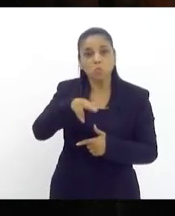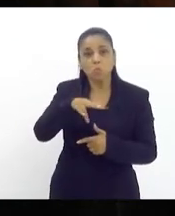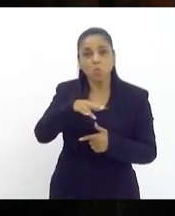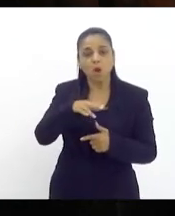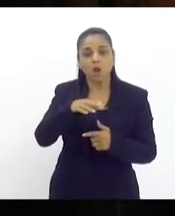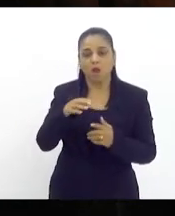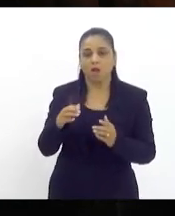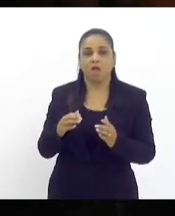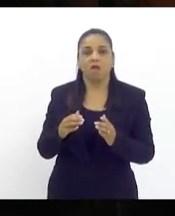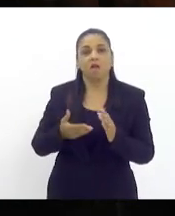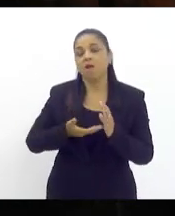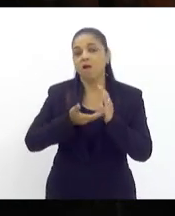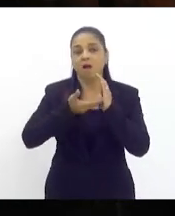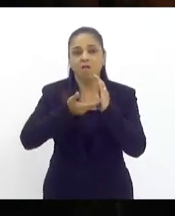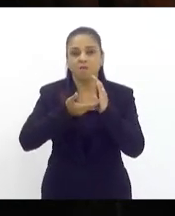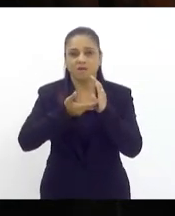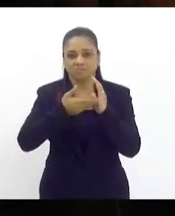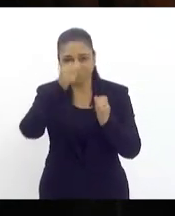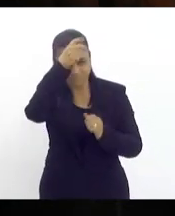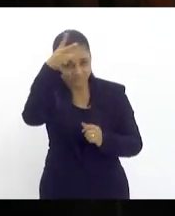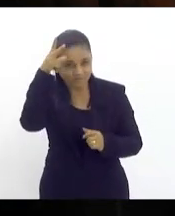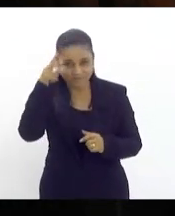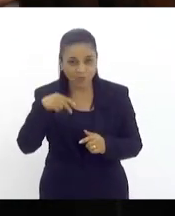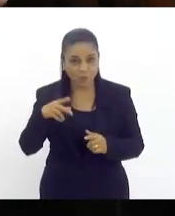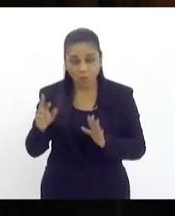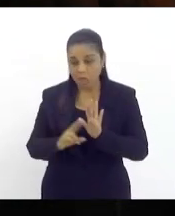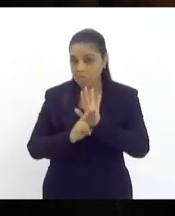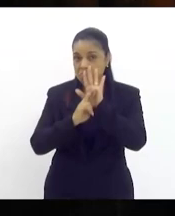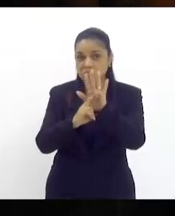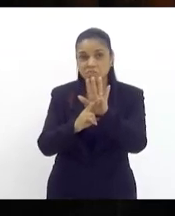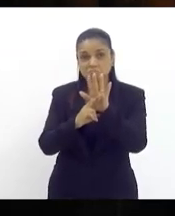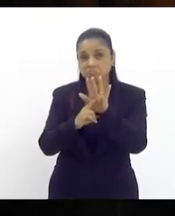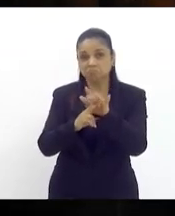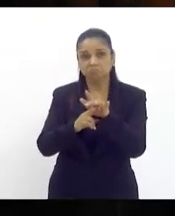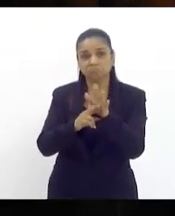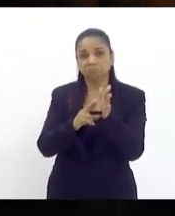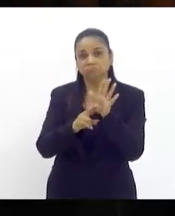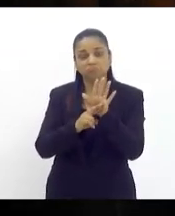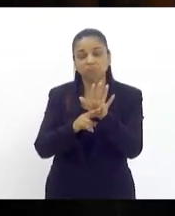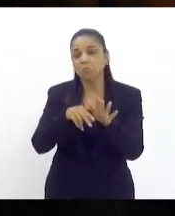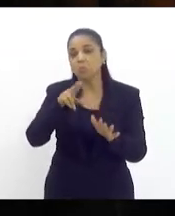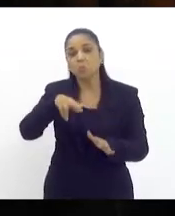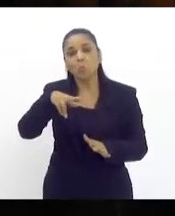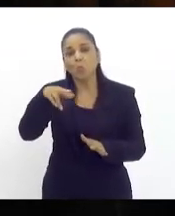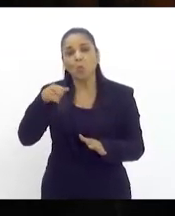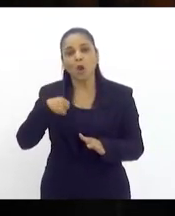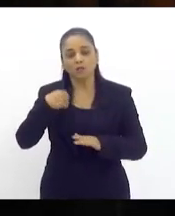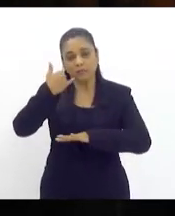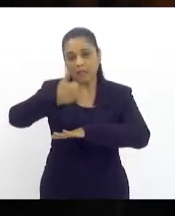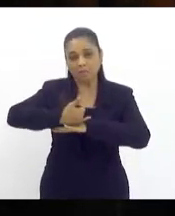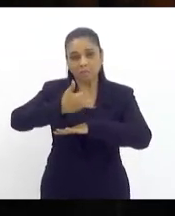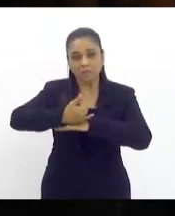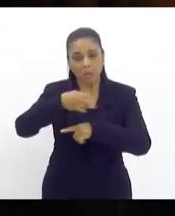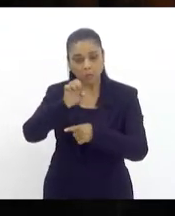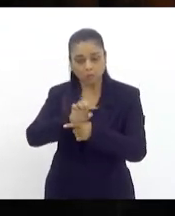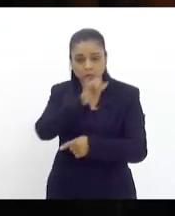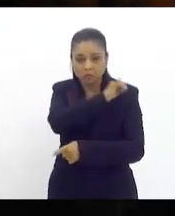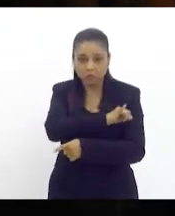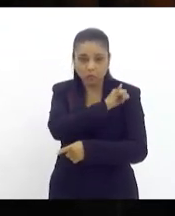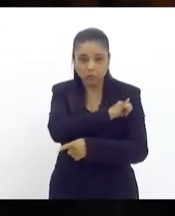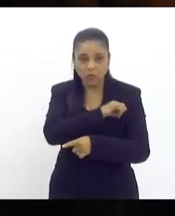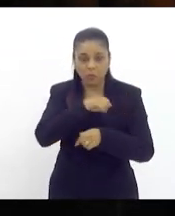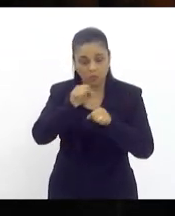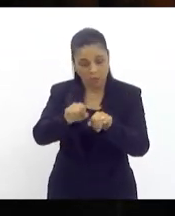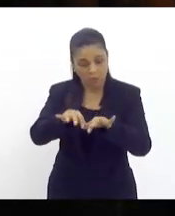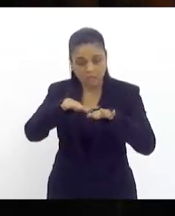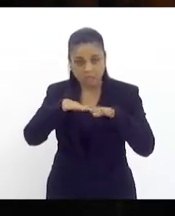nunca se dignou a vir como representante máximo do ordenamento público da capital do Estado a Assembleia Legislativa